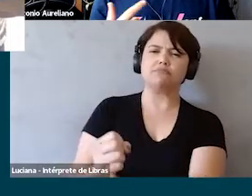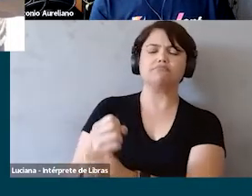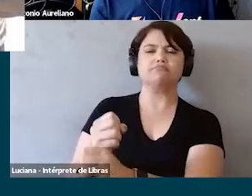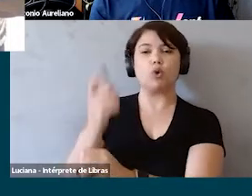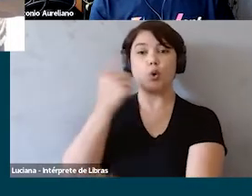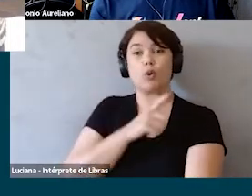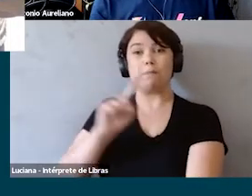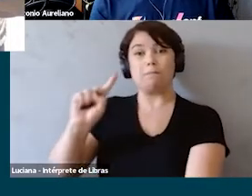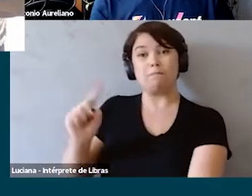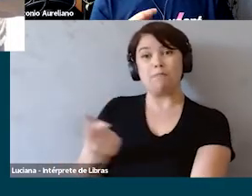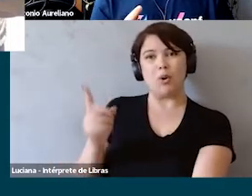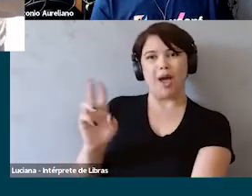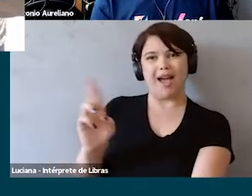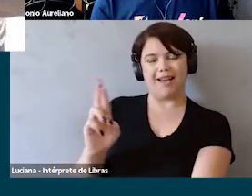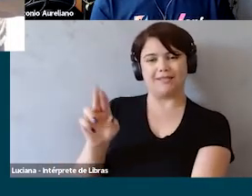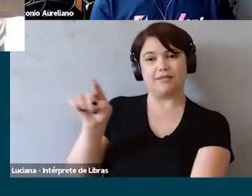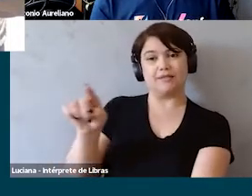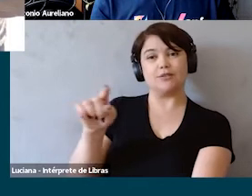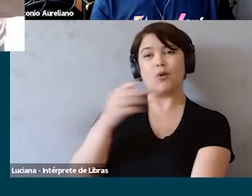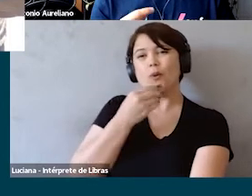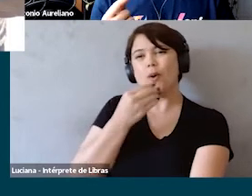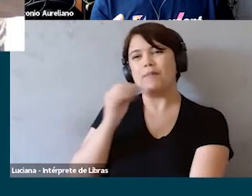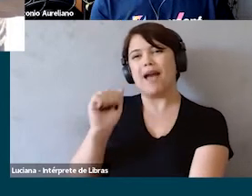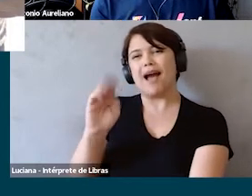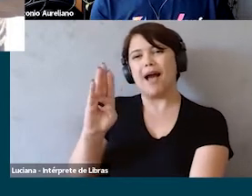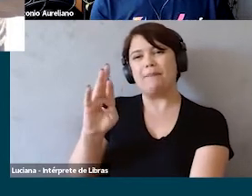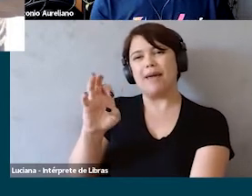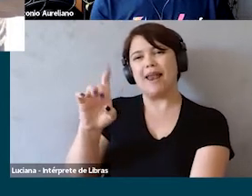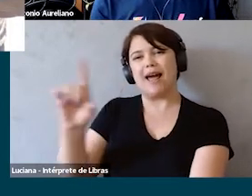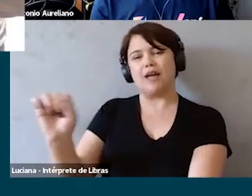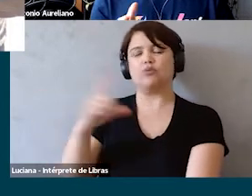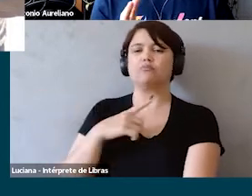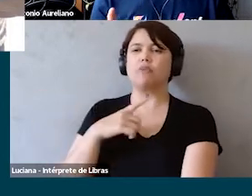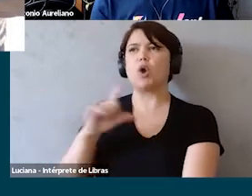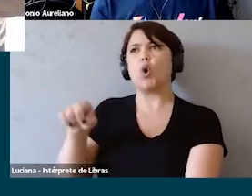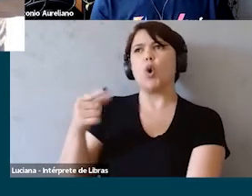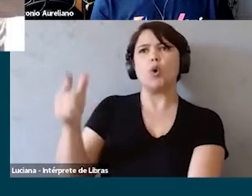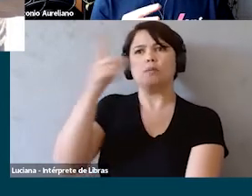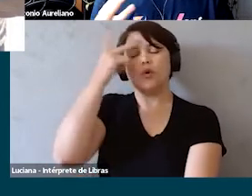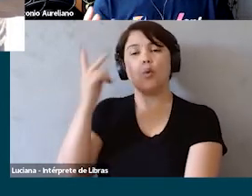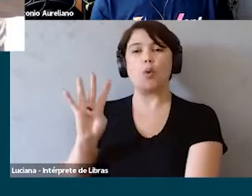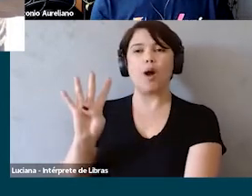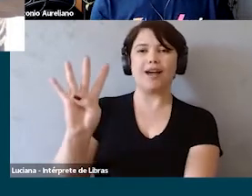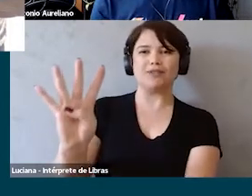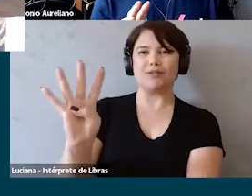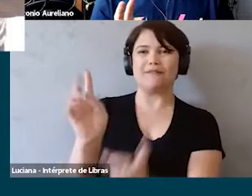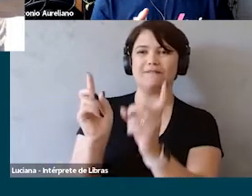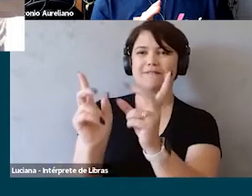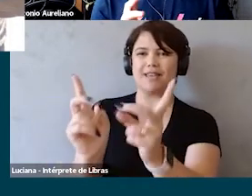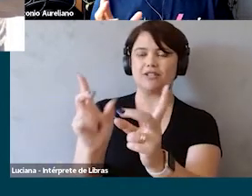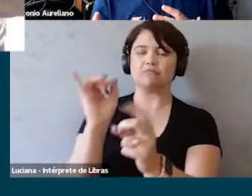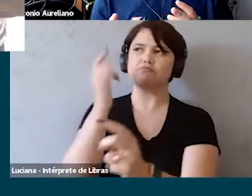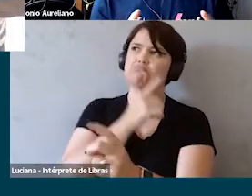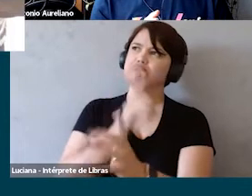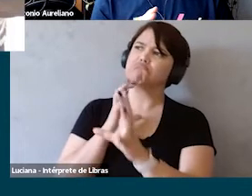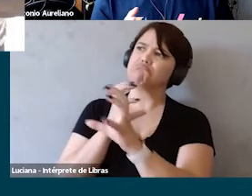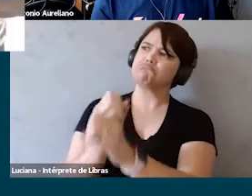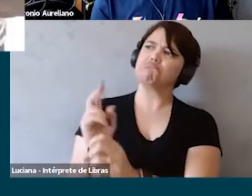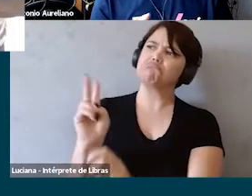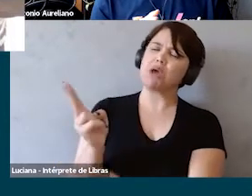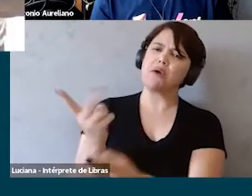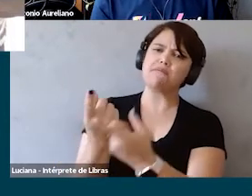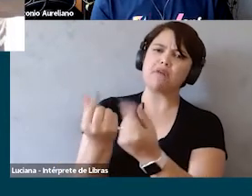vendeu 200 long necks e faturou R$1.000. Além de seu Abelardo, você tem outros 4 vendedores que sempre acompanham, e aí você, inferindo